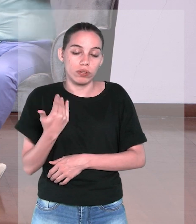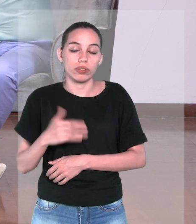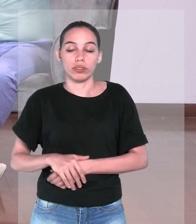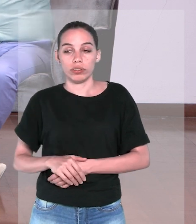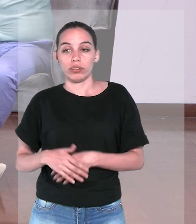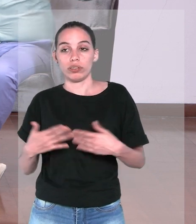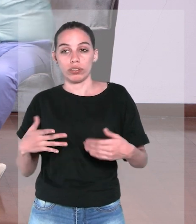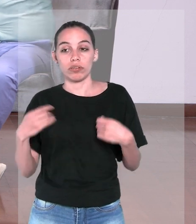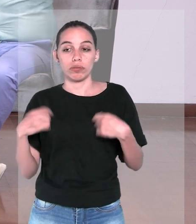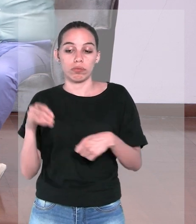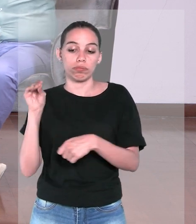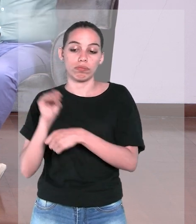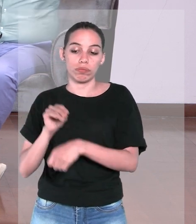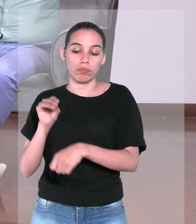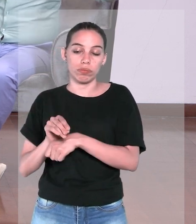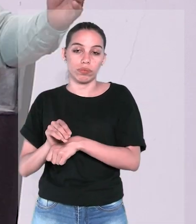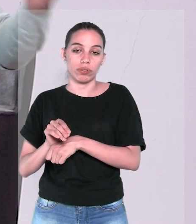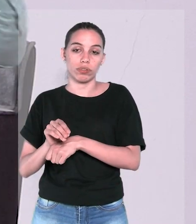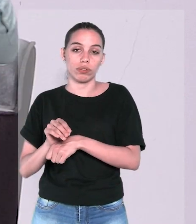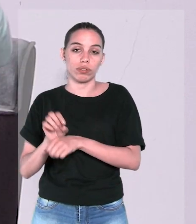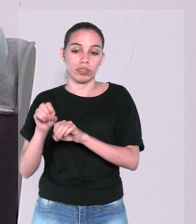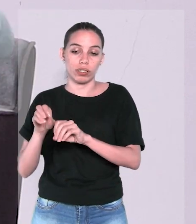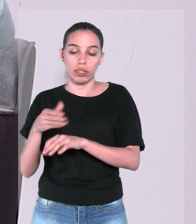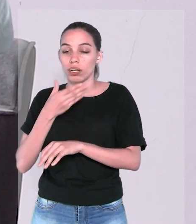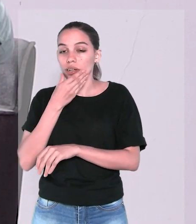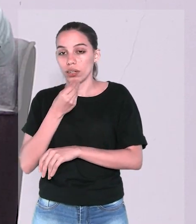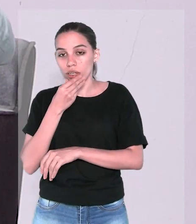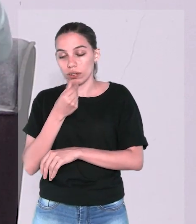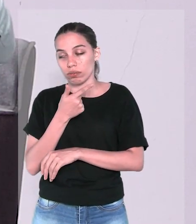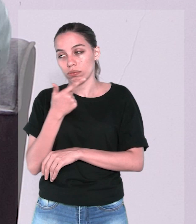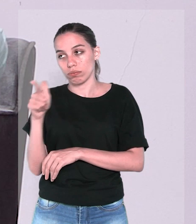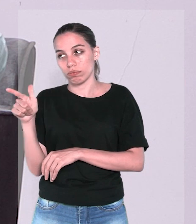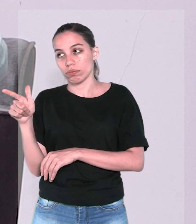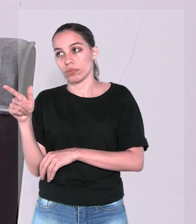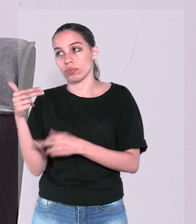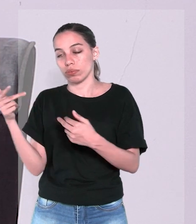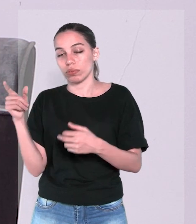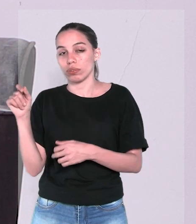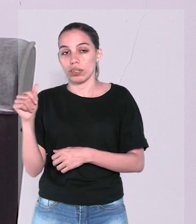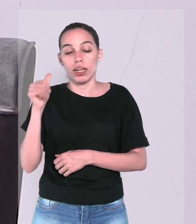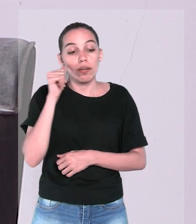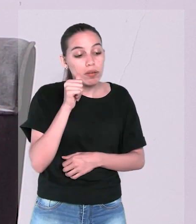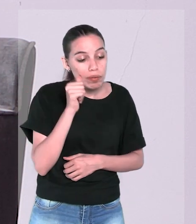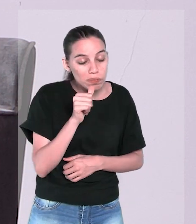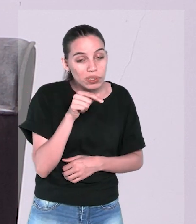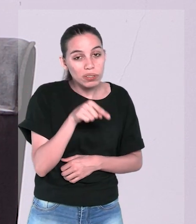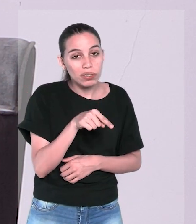Por outro lado, você tem meninas com muito maior consciência da sua condição de